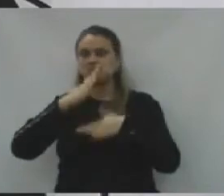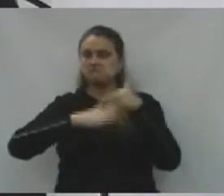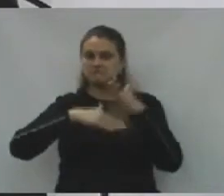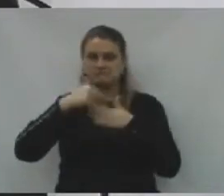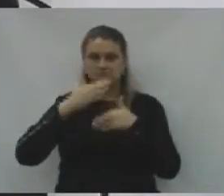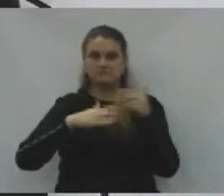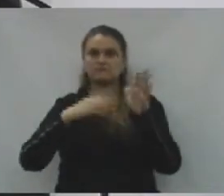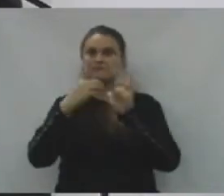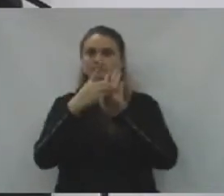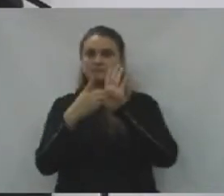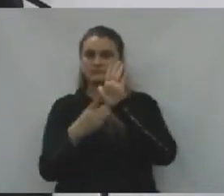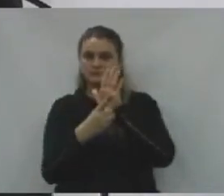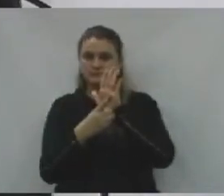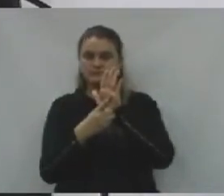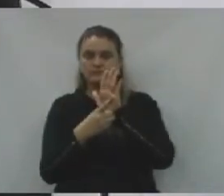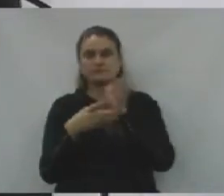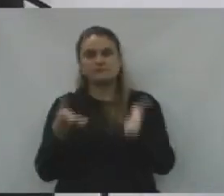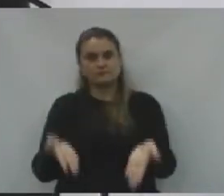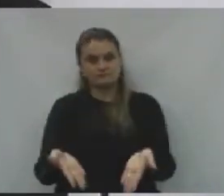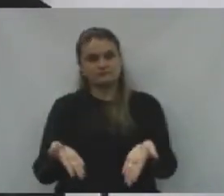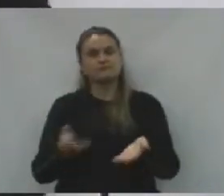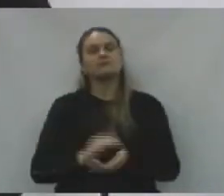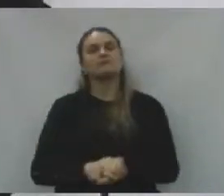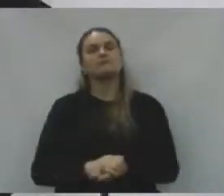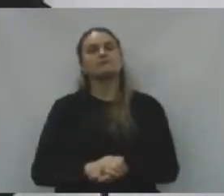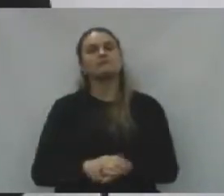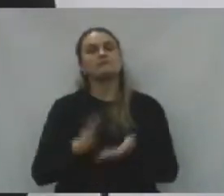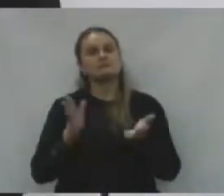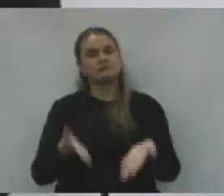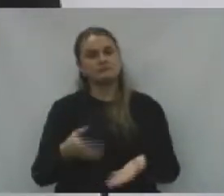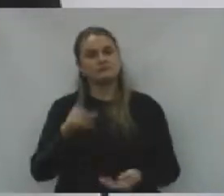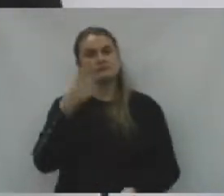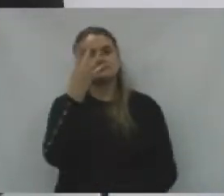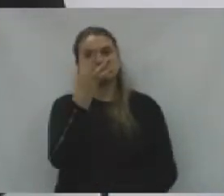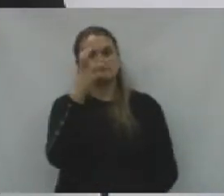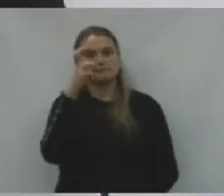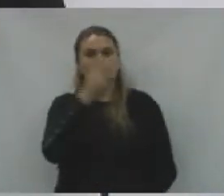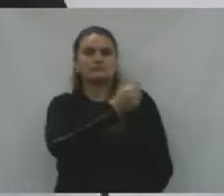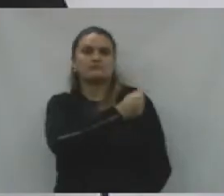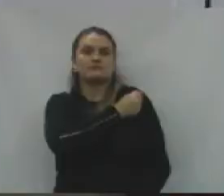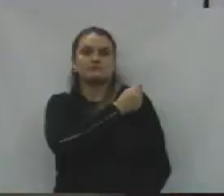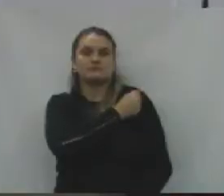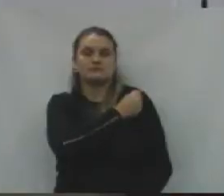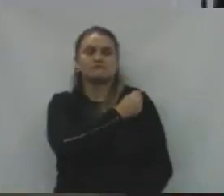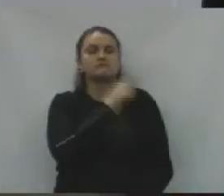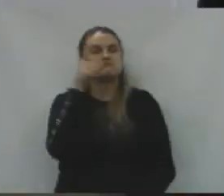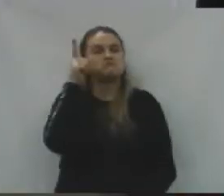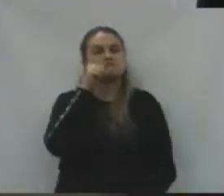em prática esse decreto, e está aqui. Hoje, são 45